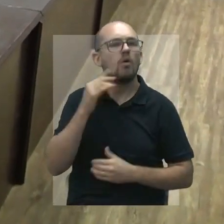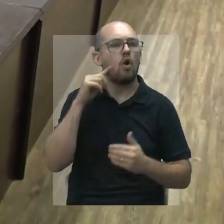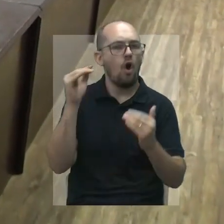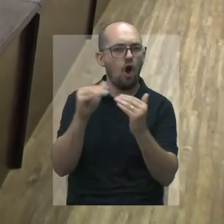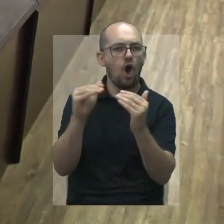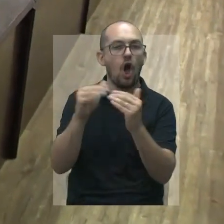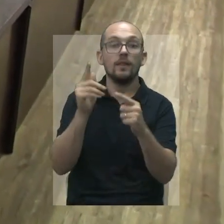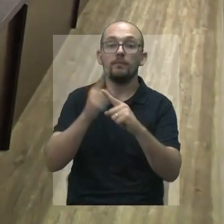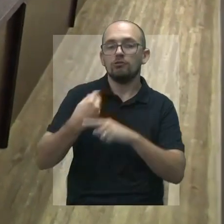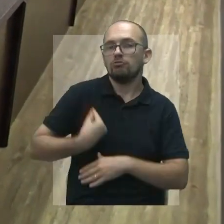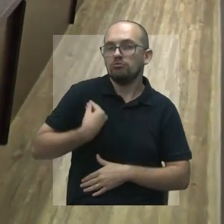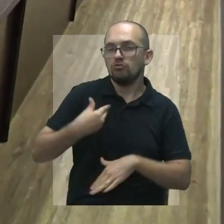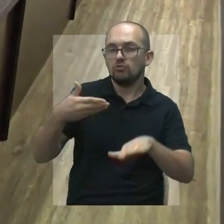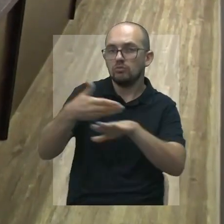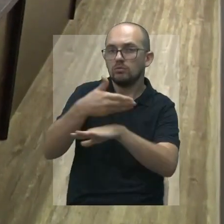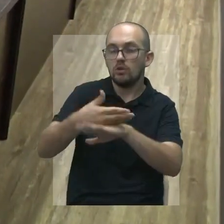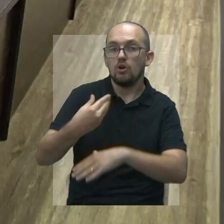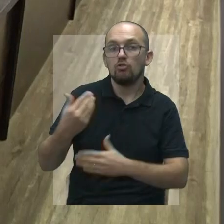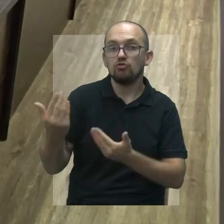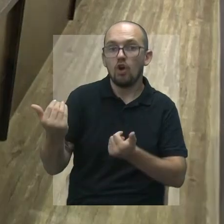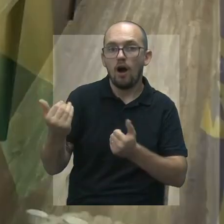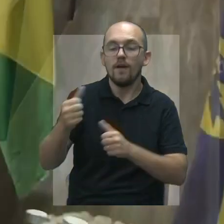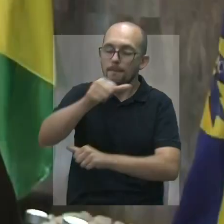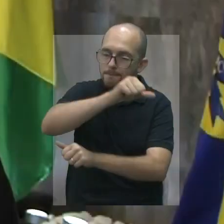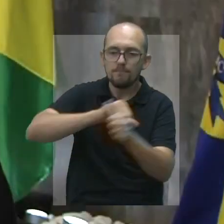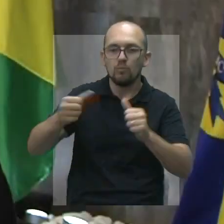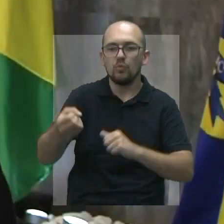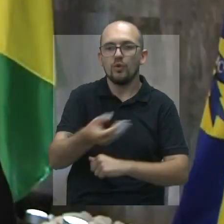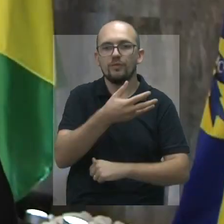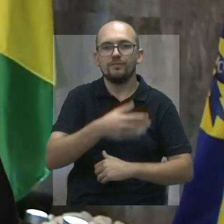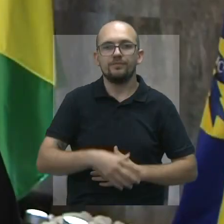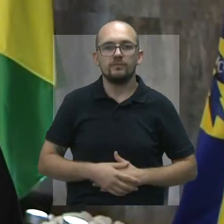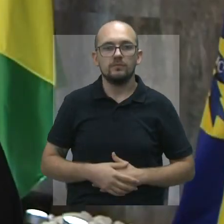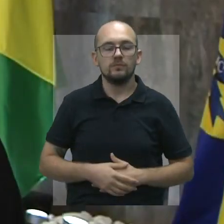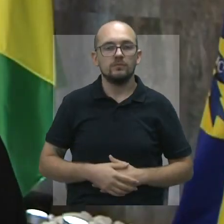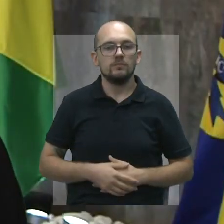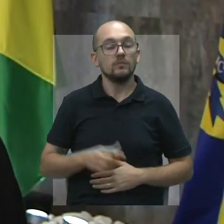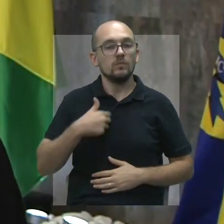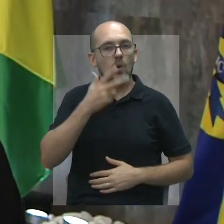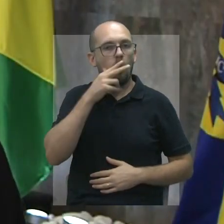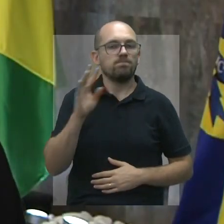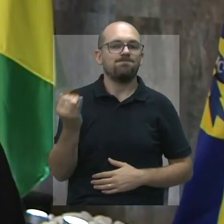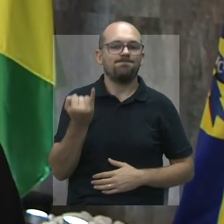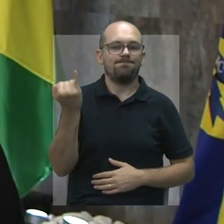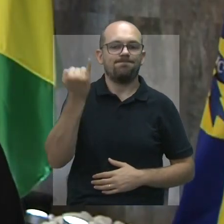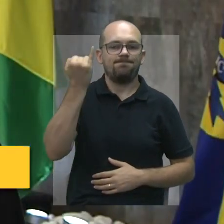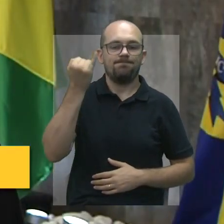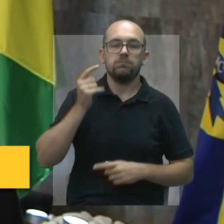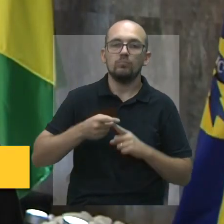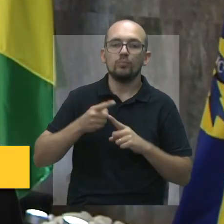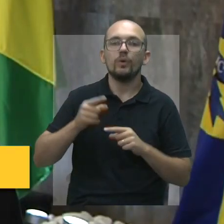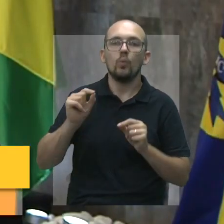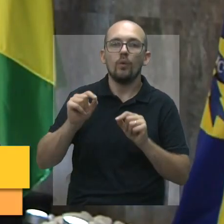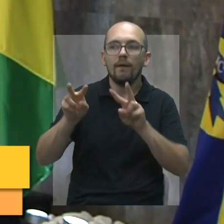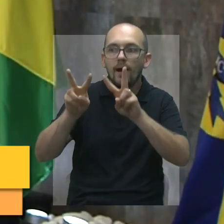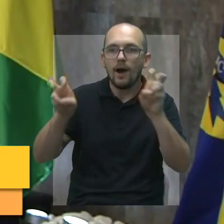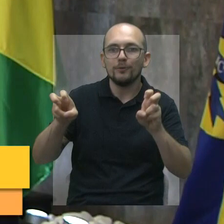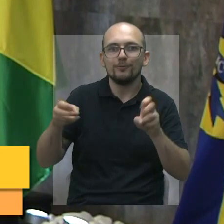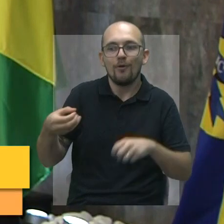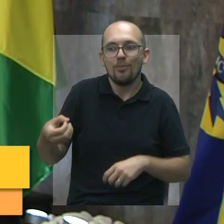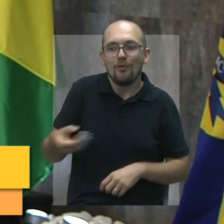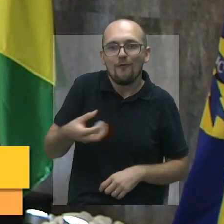na política é uma forma de renovação. Eu acho muito importante por causa que coloca os assuntos